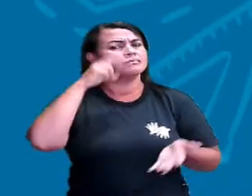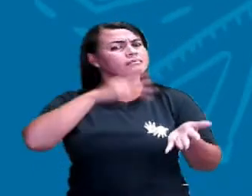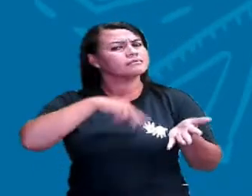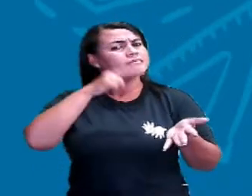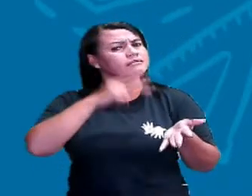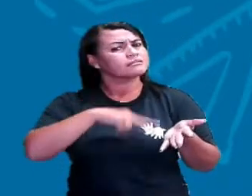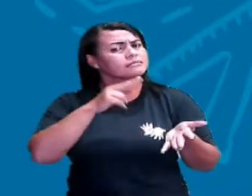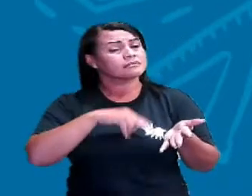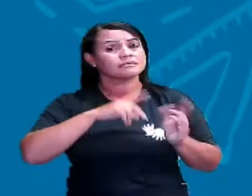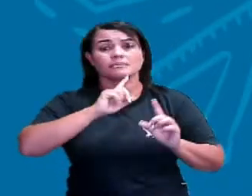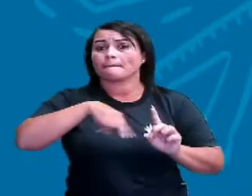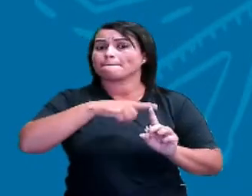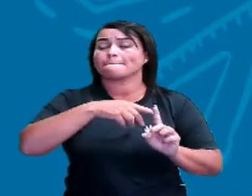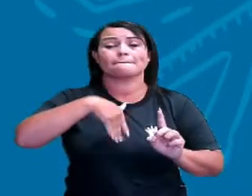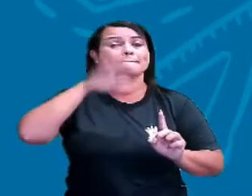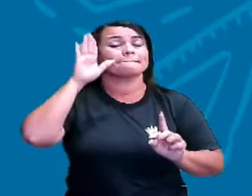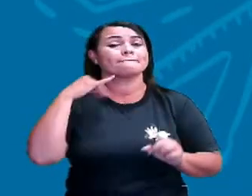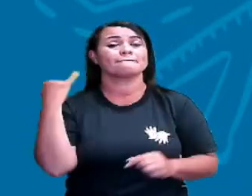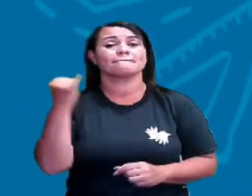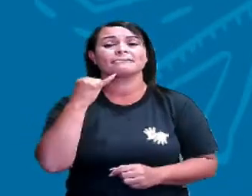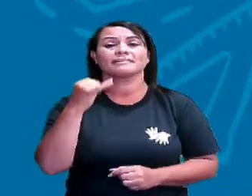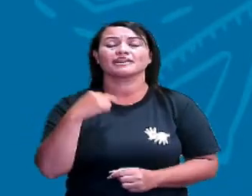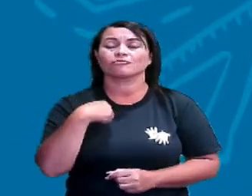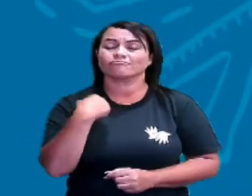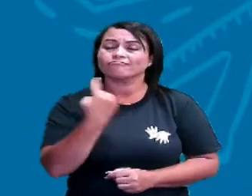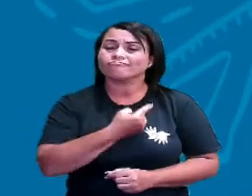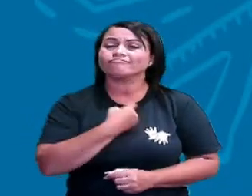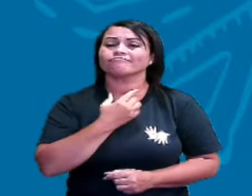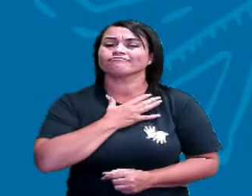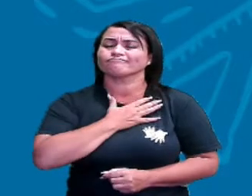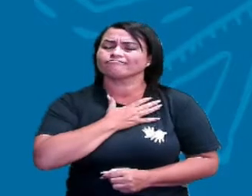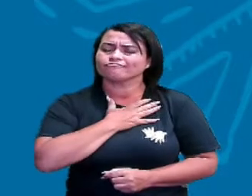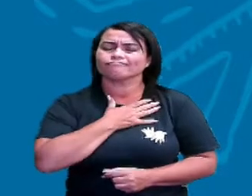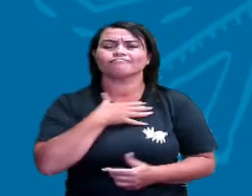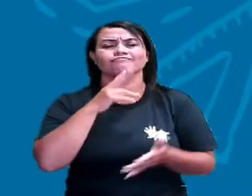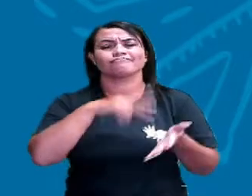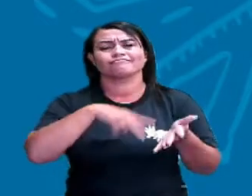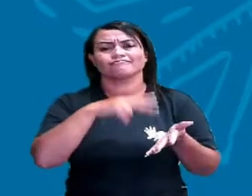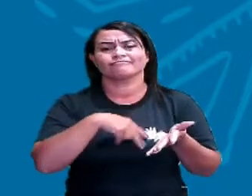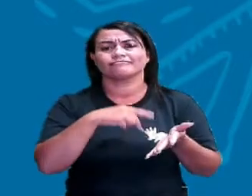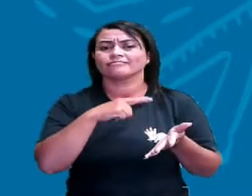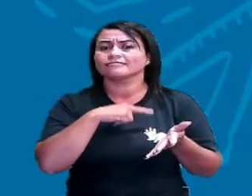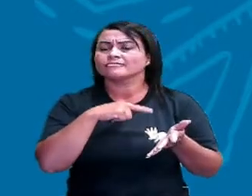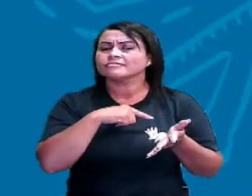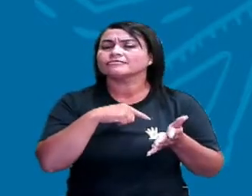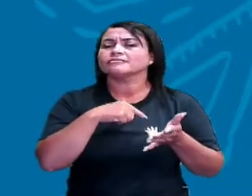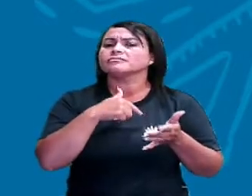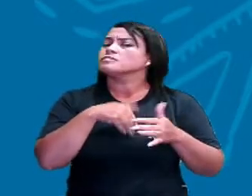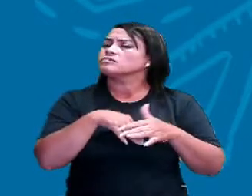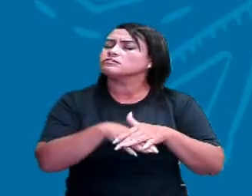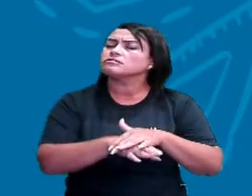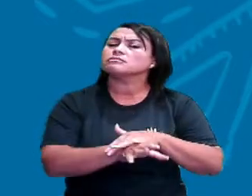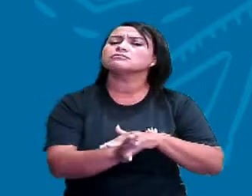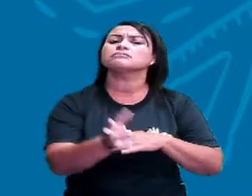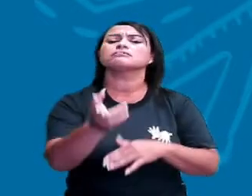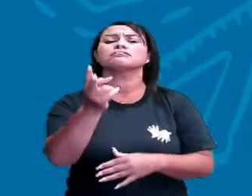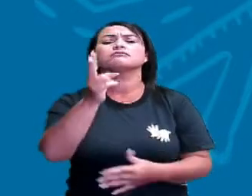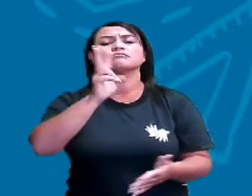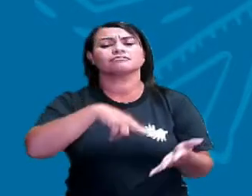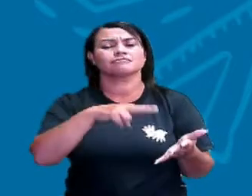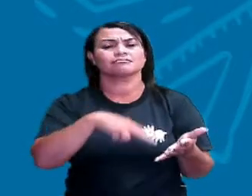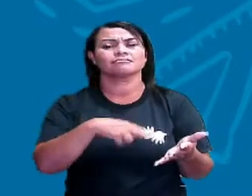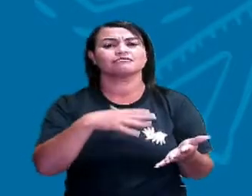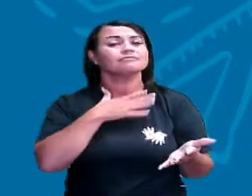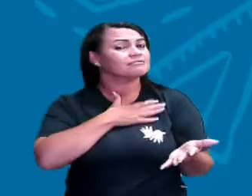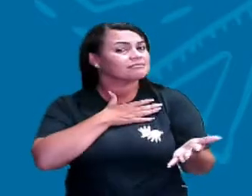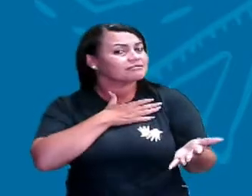que a gente goste de ler. Que a gente crie um hábito pela leitura. Que a gente crie um gosto pela